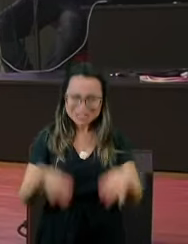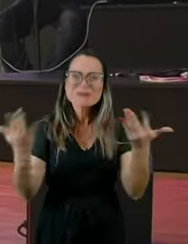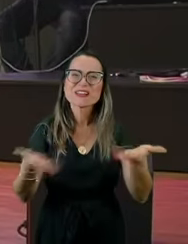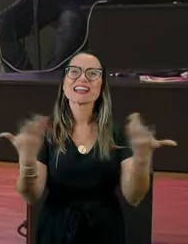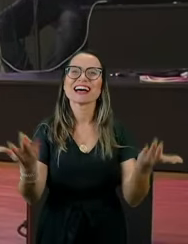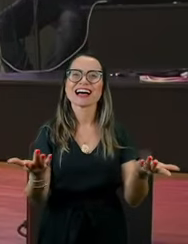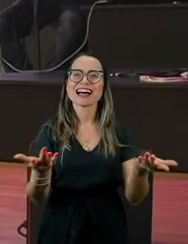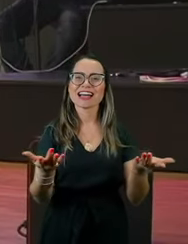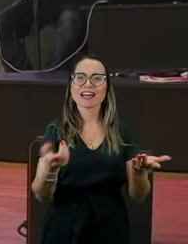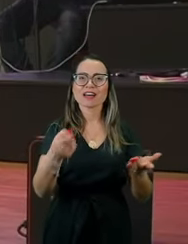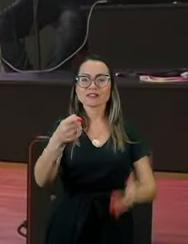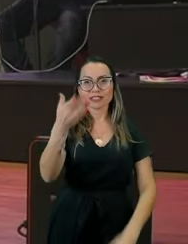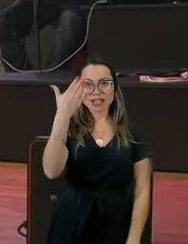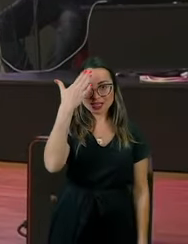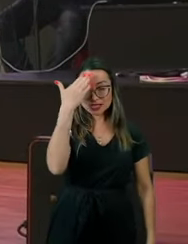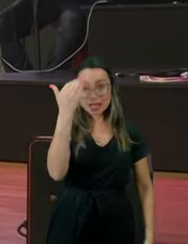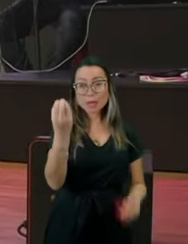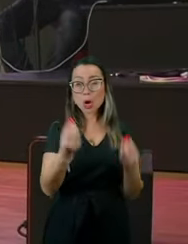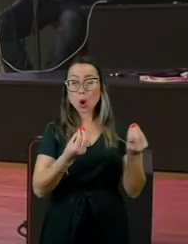pessoas deficientes.